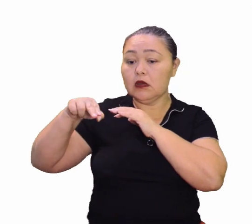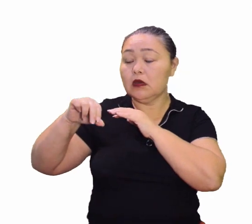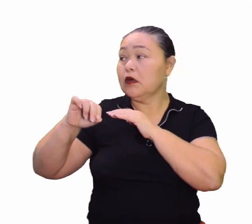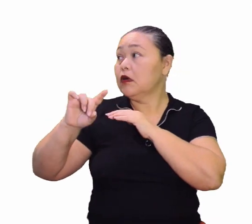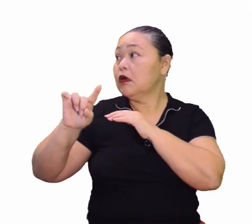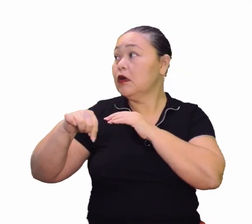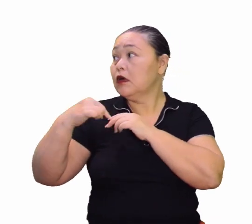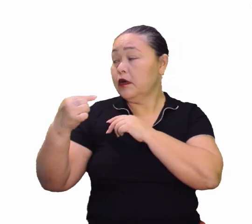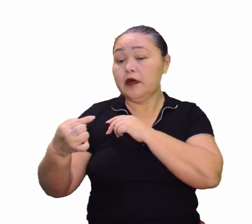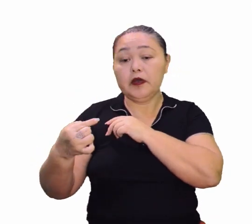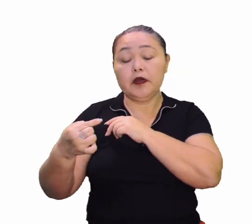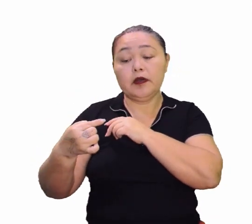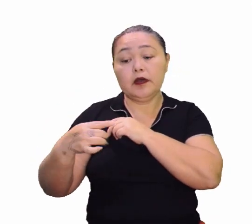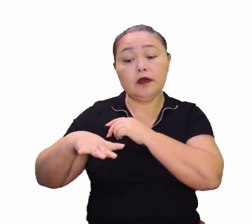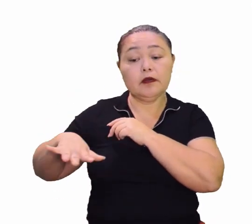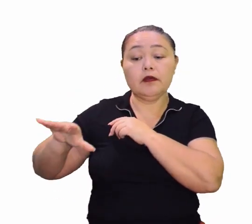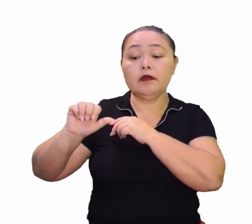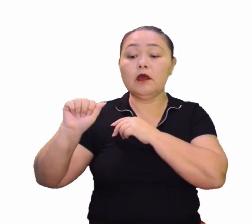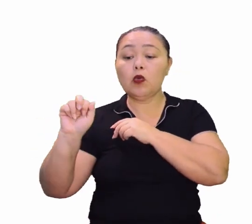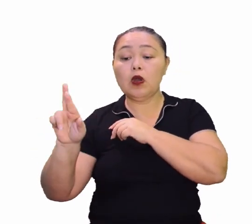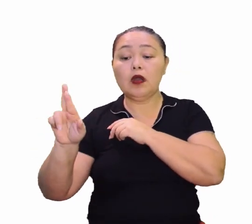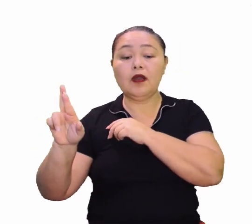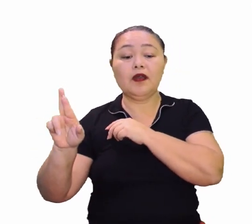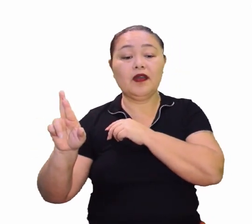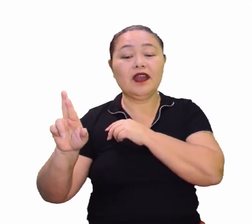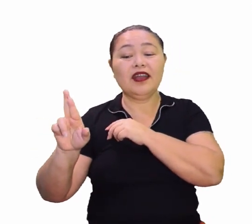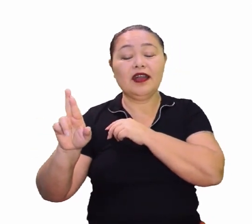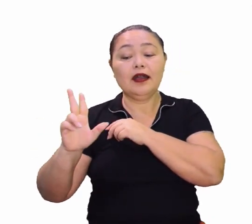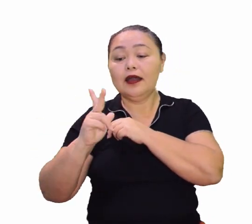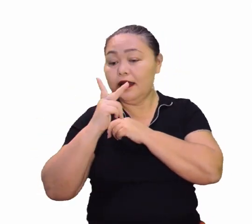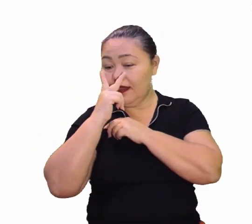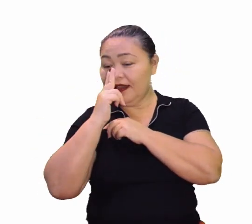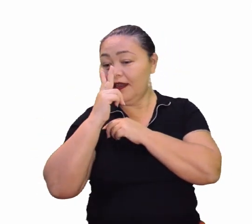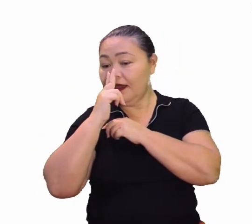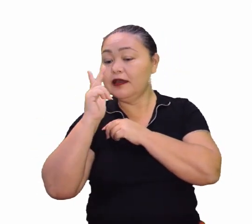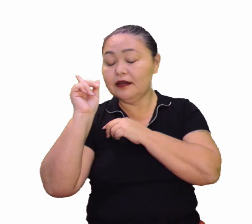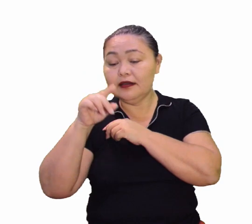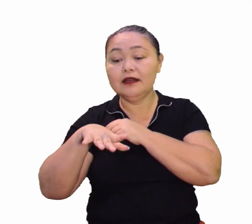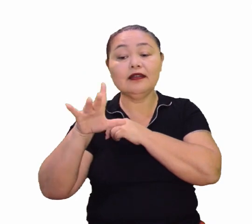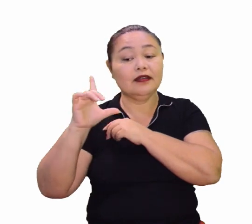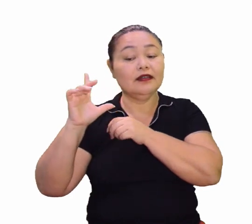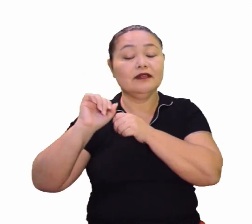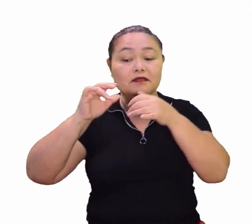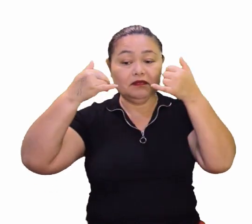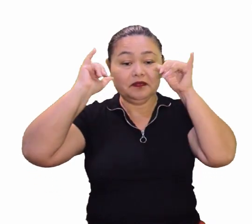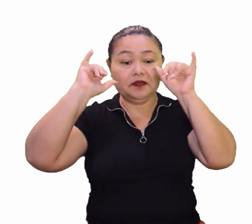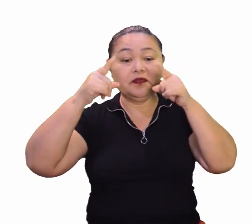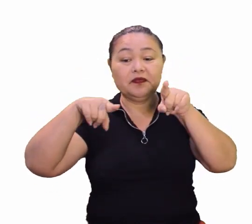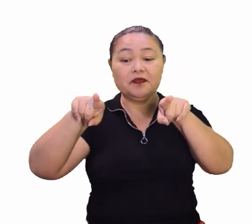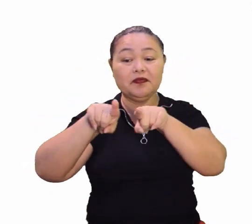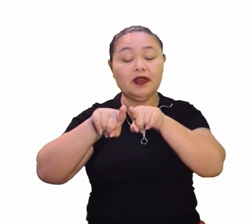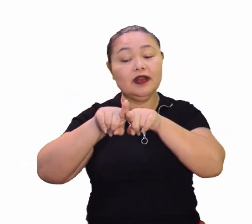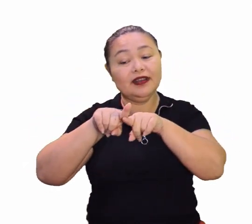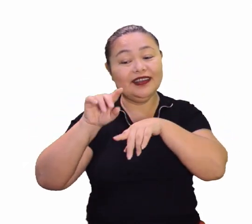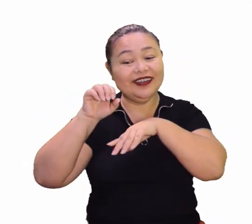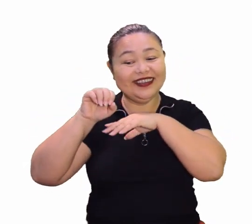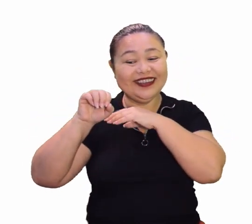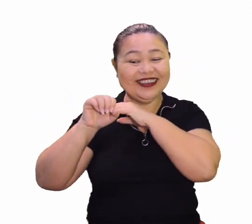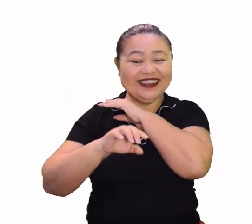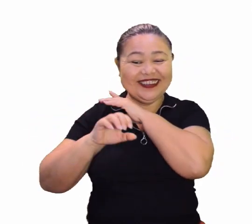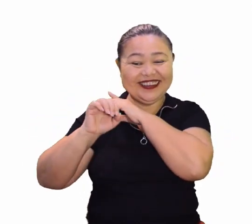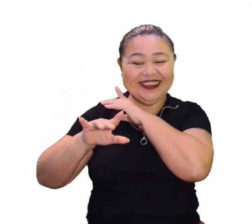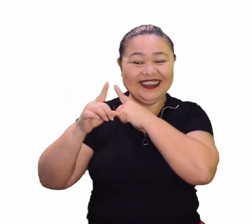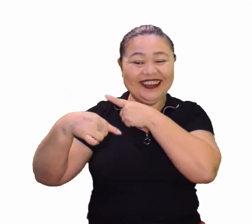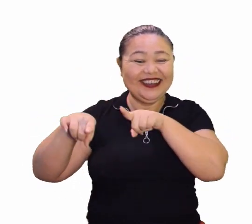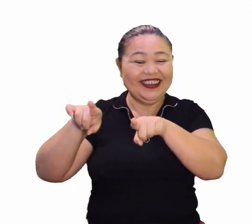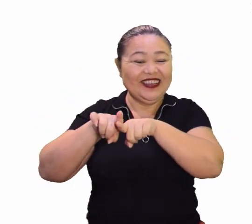pega e contamina o ar. Muito bem. Parece que contamina, mas contamina um monte de boi. E o verde, soltando pum. O verde é o pasto,